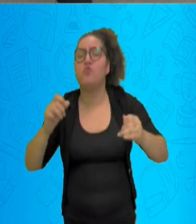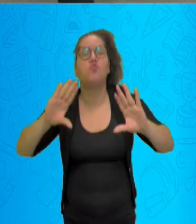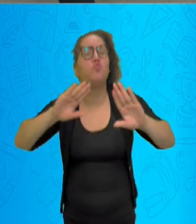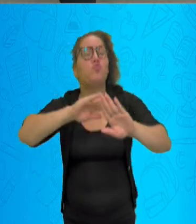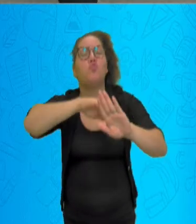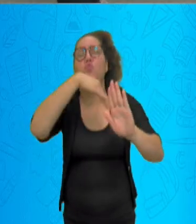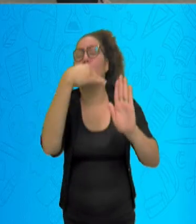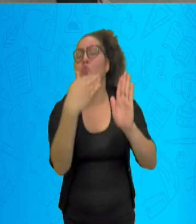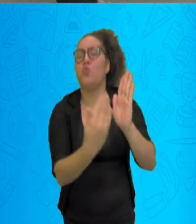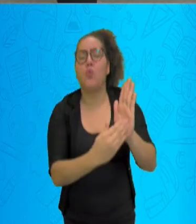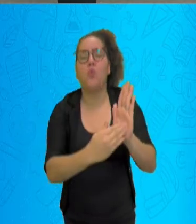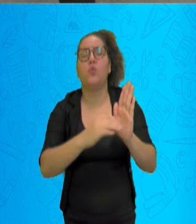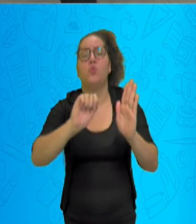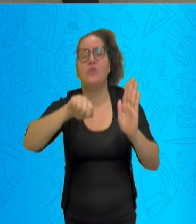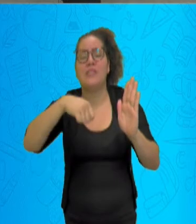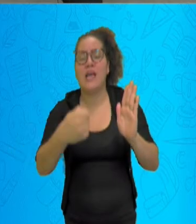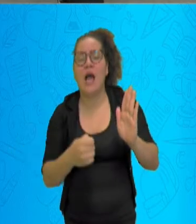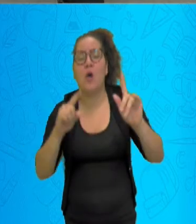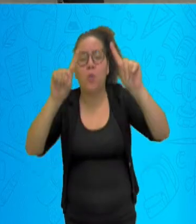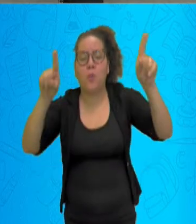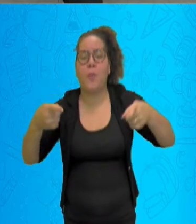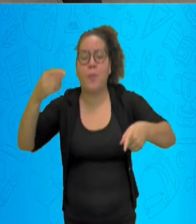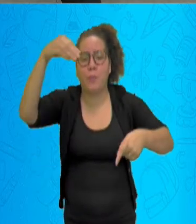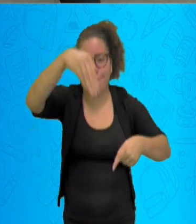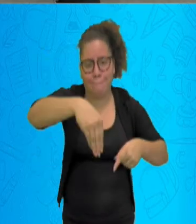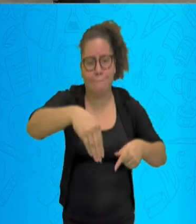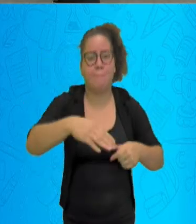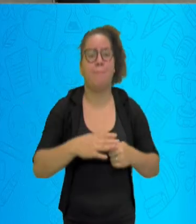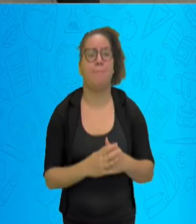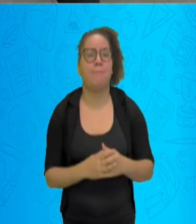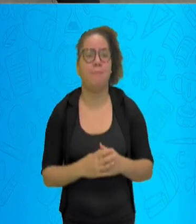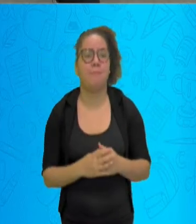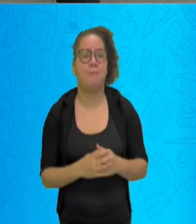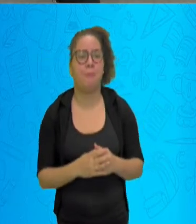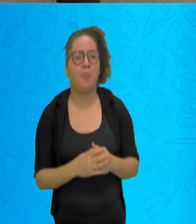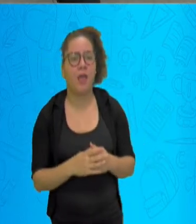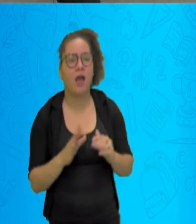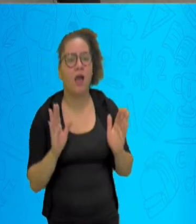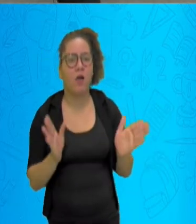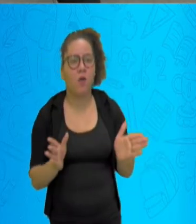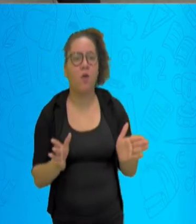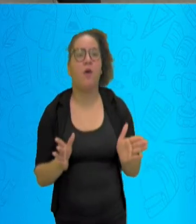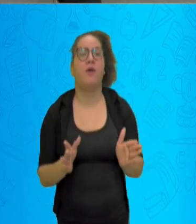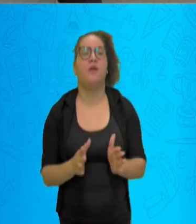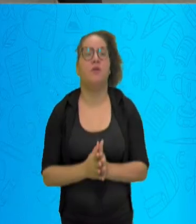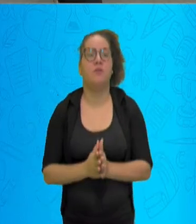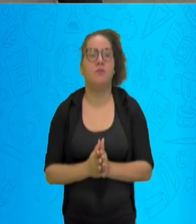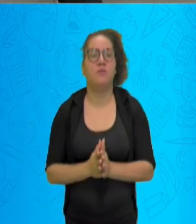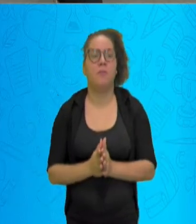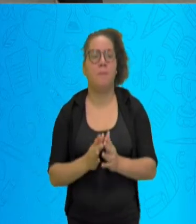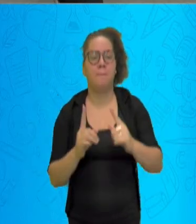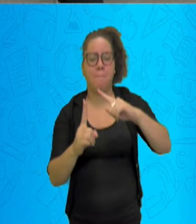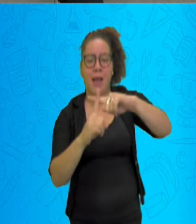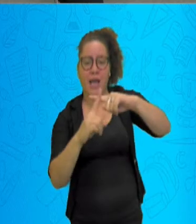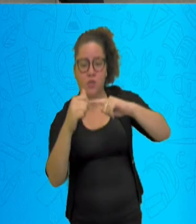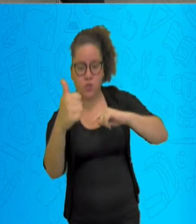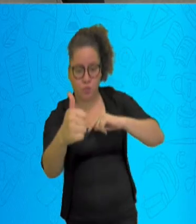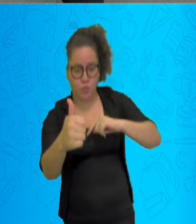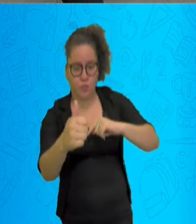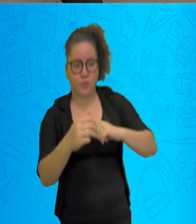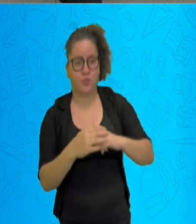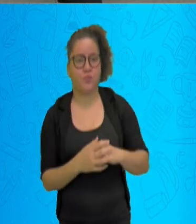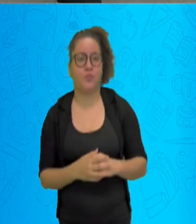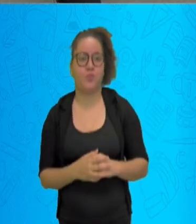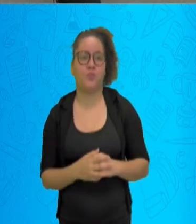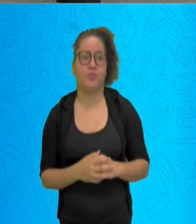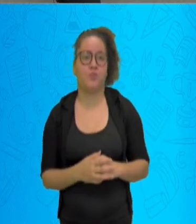os números que estão dentro do parêntese. Então, olha, aqui vai passar ser mais 1